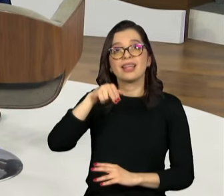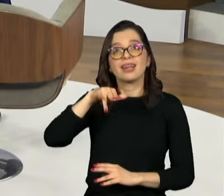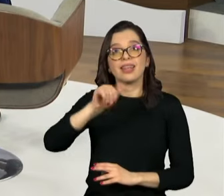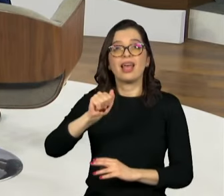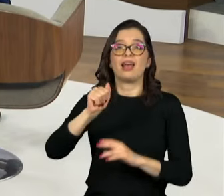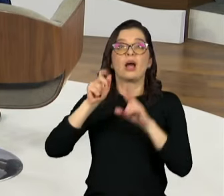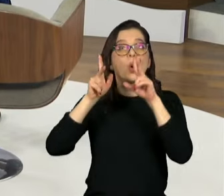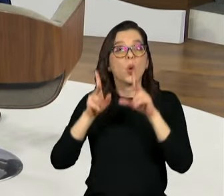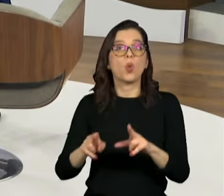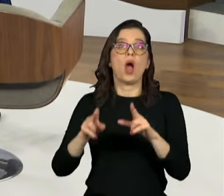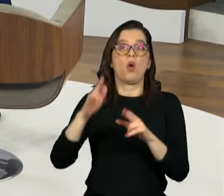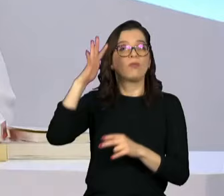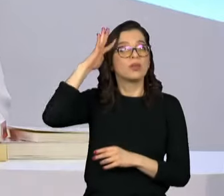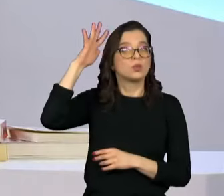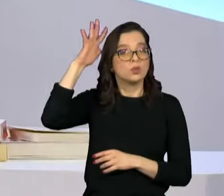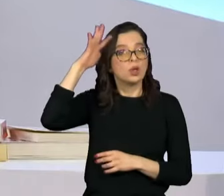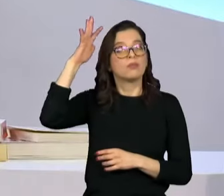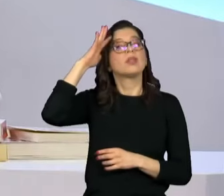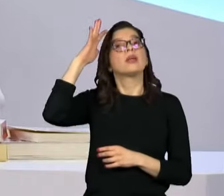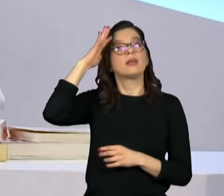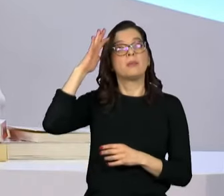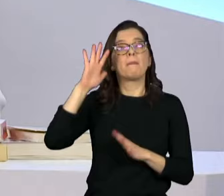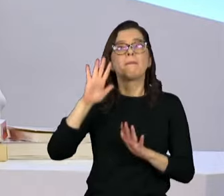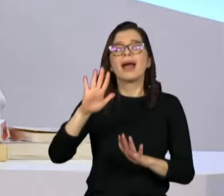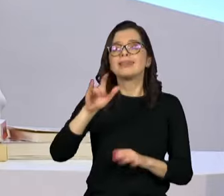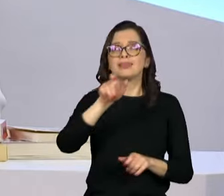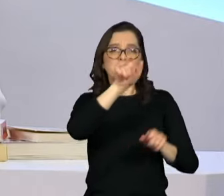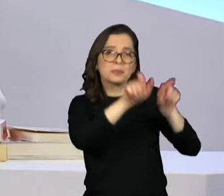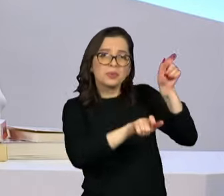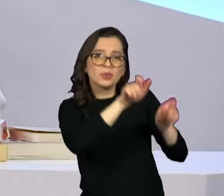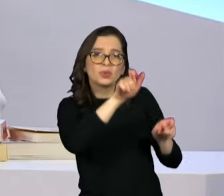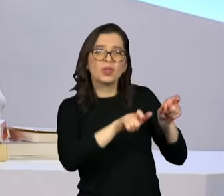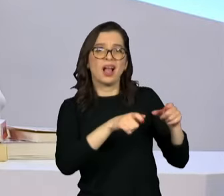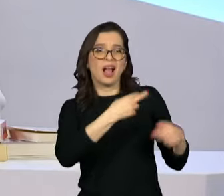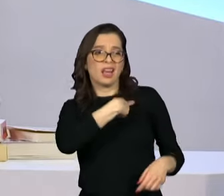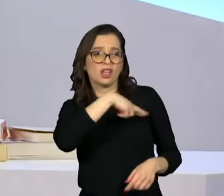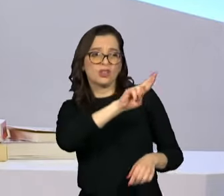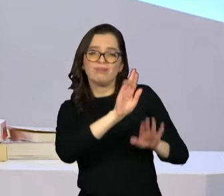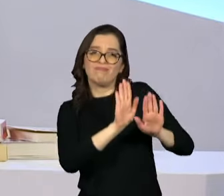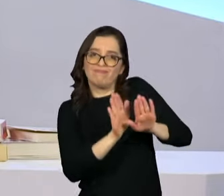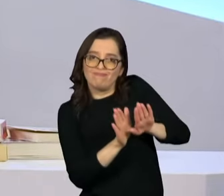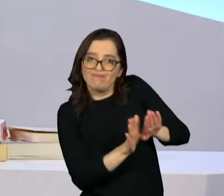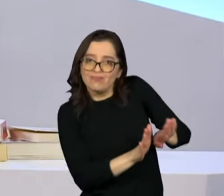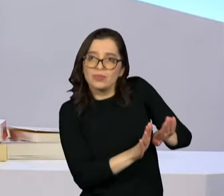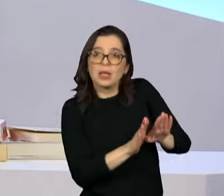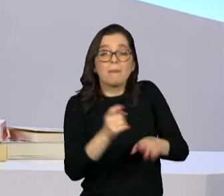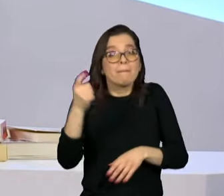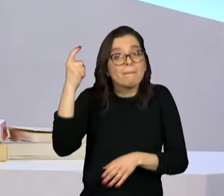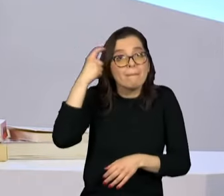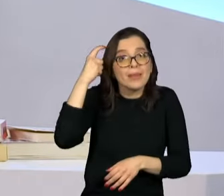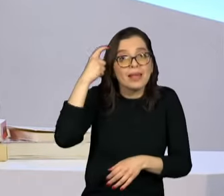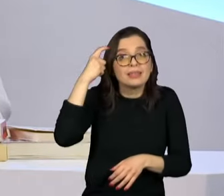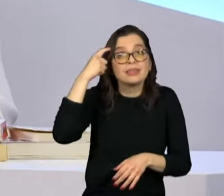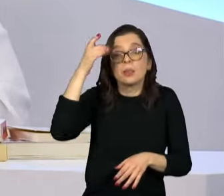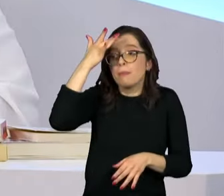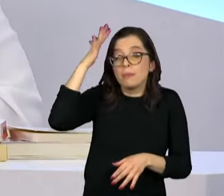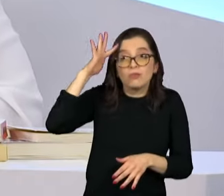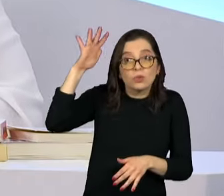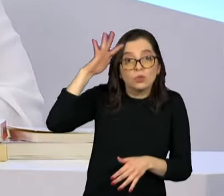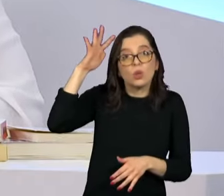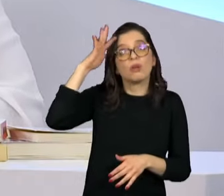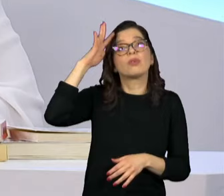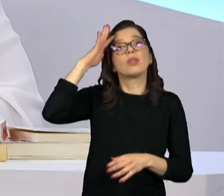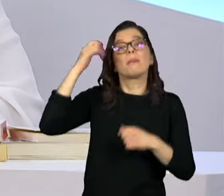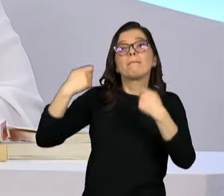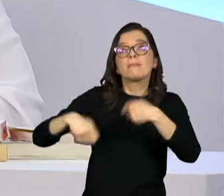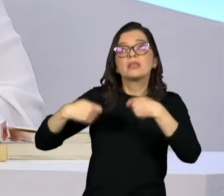pessoas abandonem o argumento religioso e consigam desenvolver um argumento filosófico, a gente precisa de iniciativas como a do senhor, que não se contentou com a